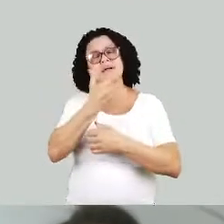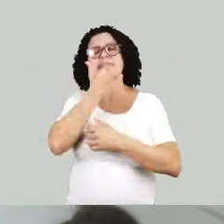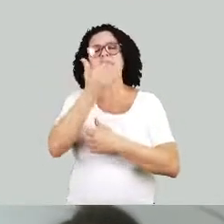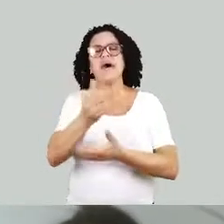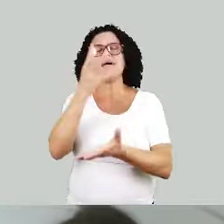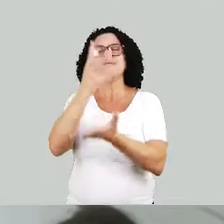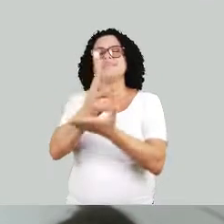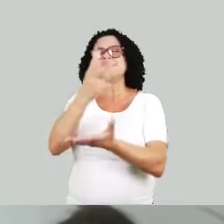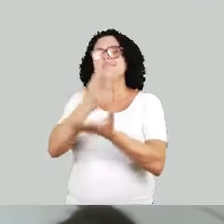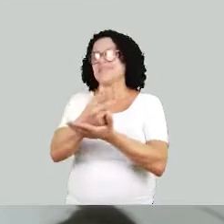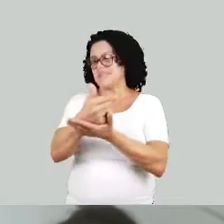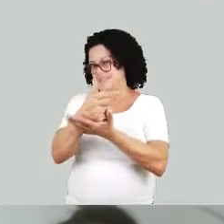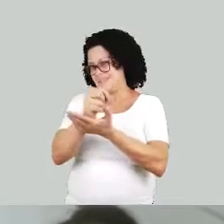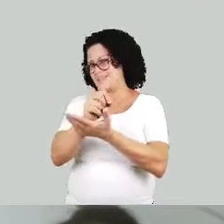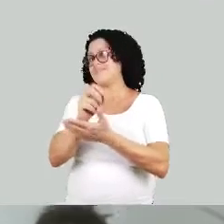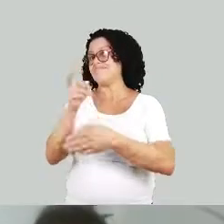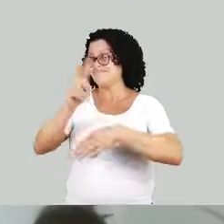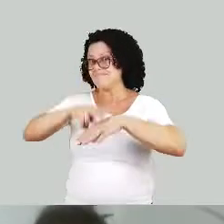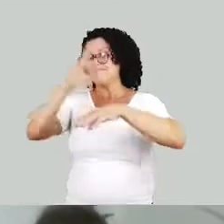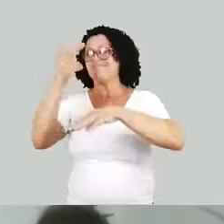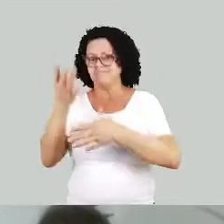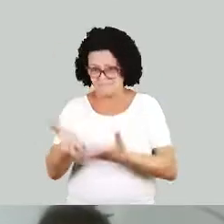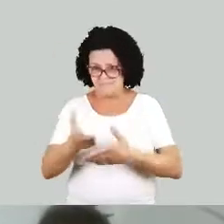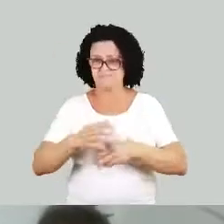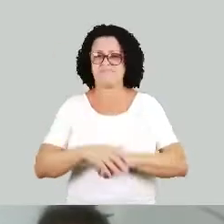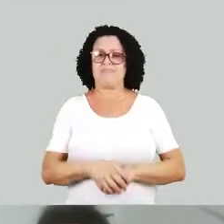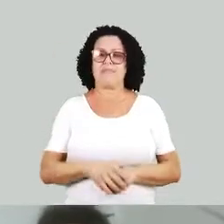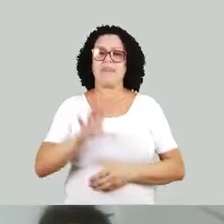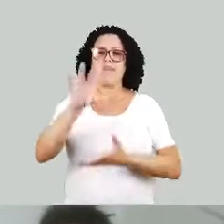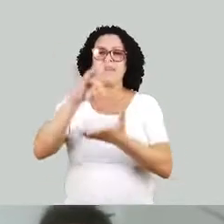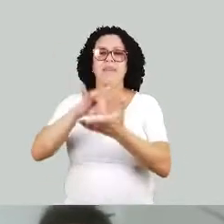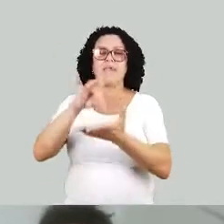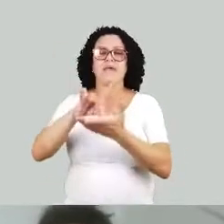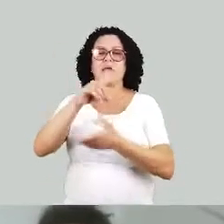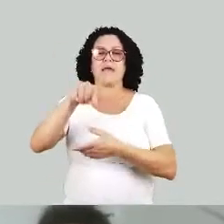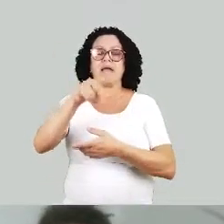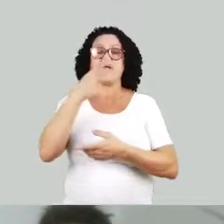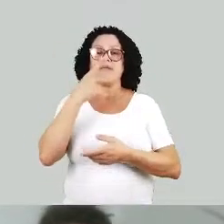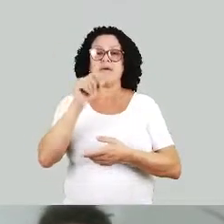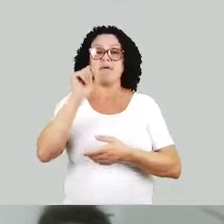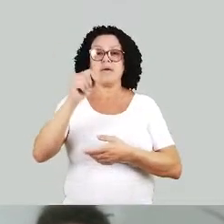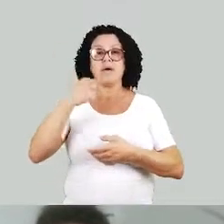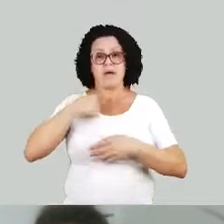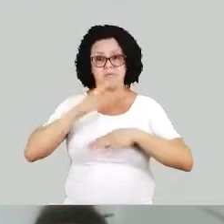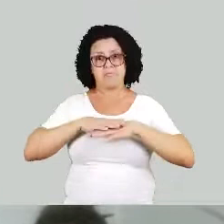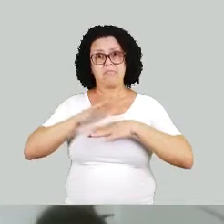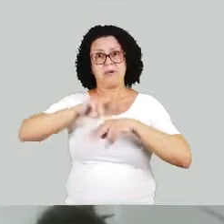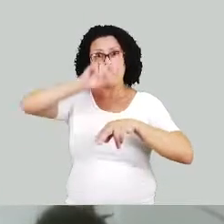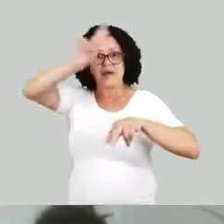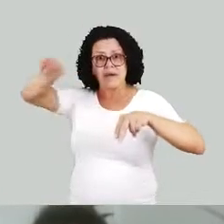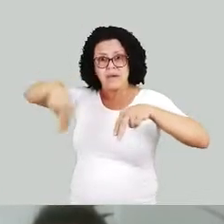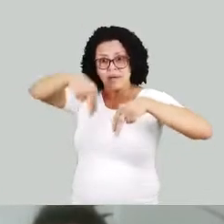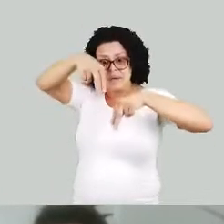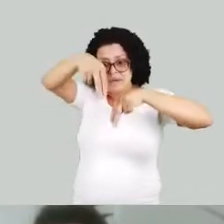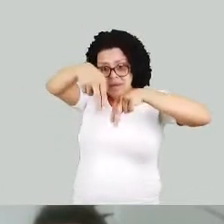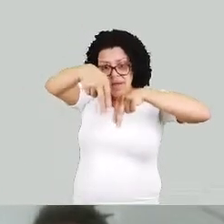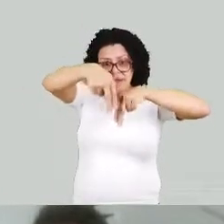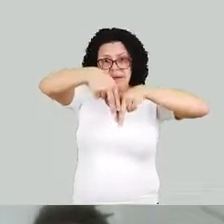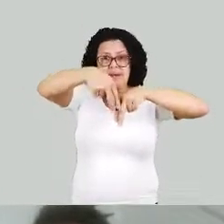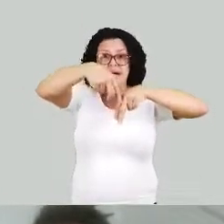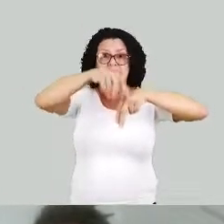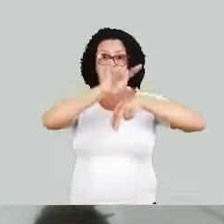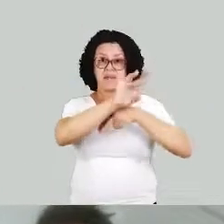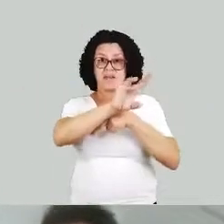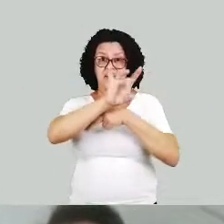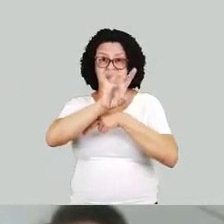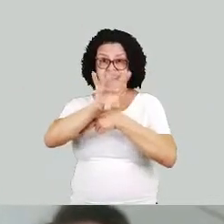perdoar 70 vezes 7. Na verdade, gente, a própria reencarnação é para